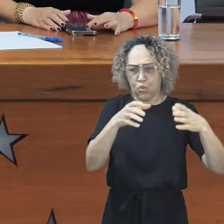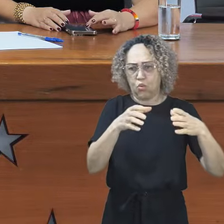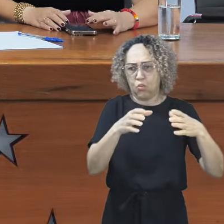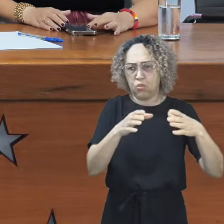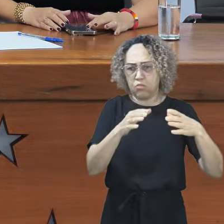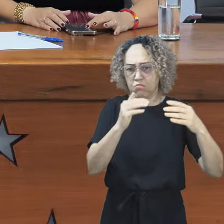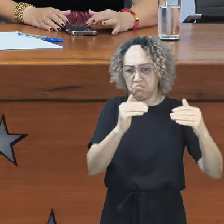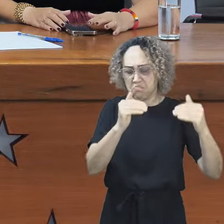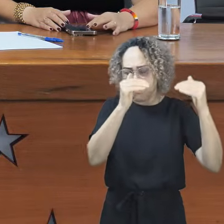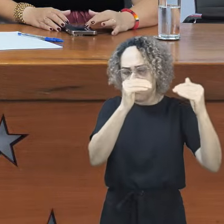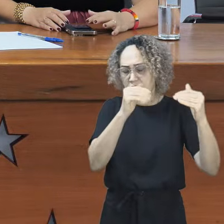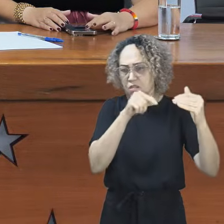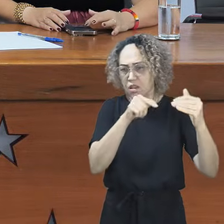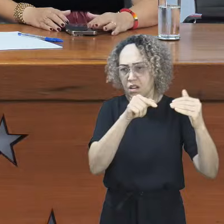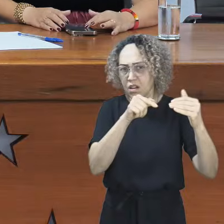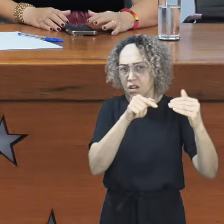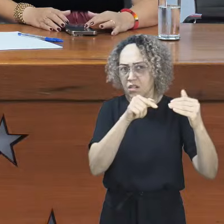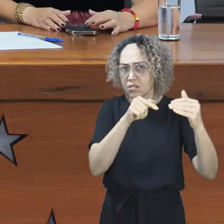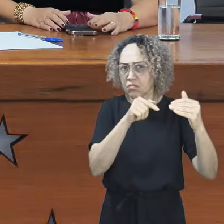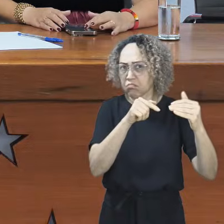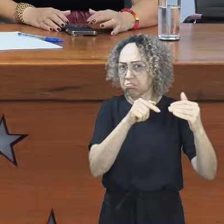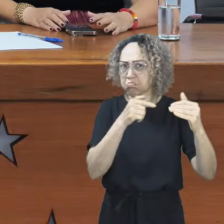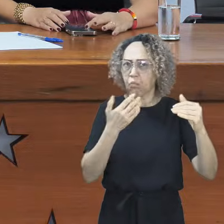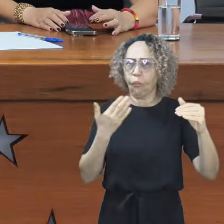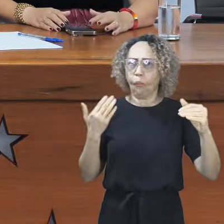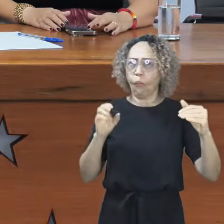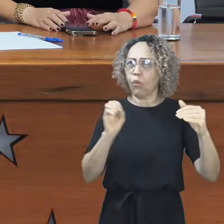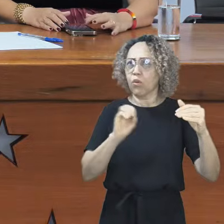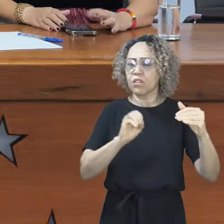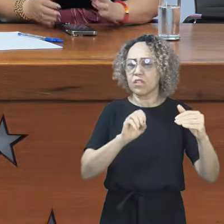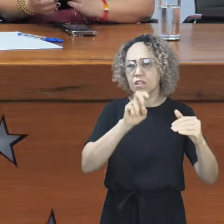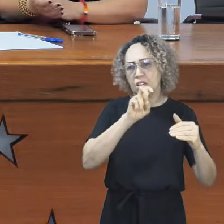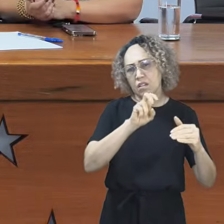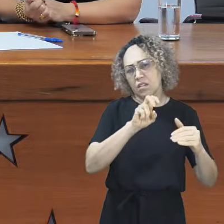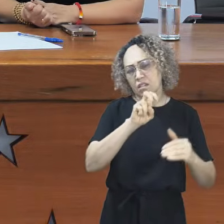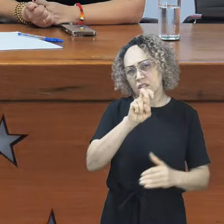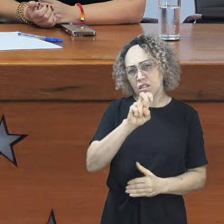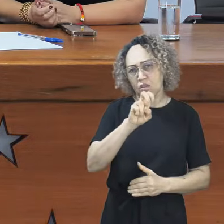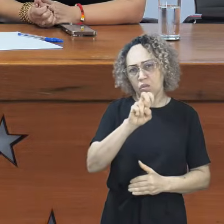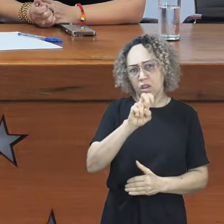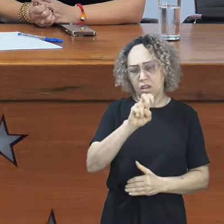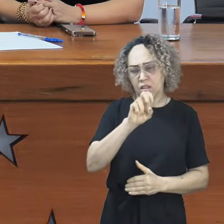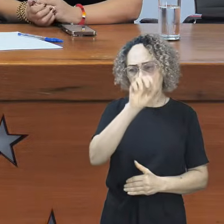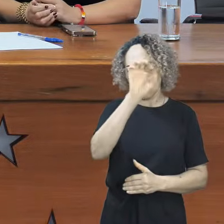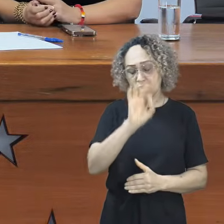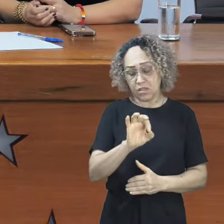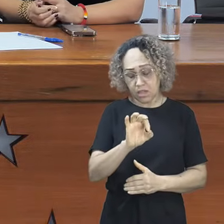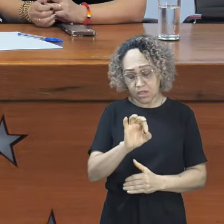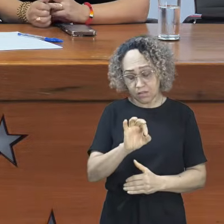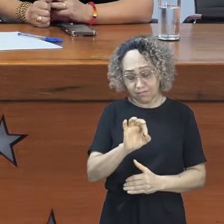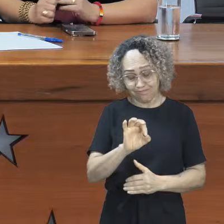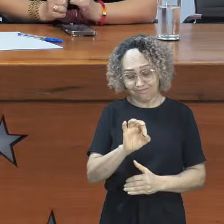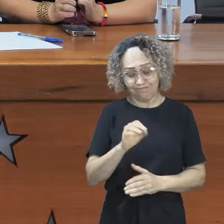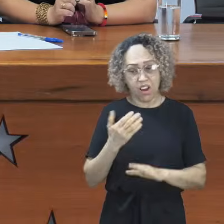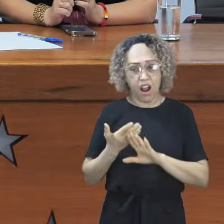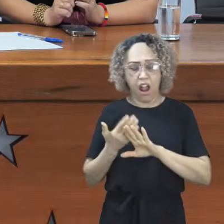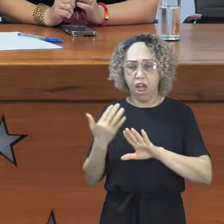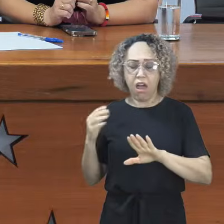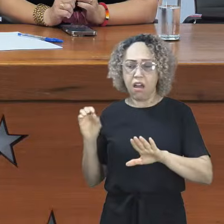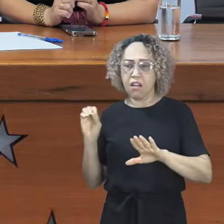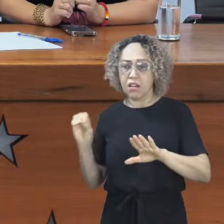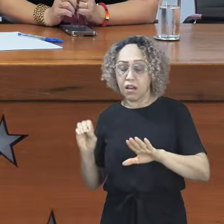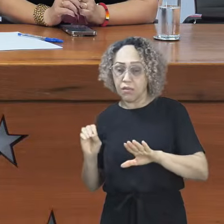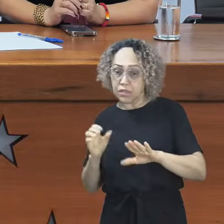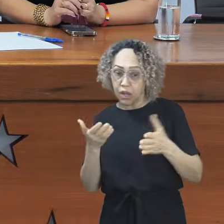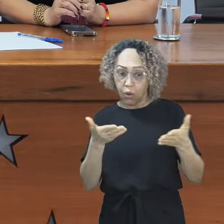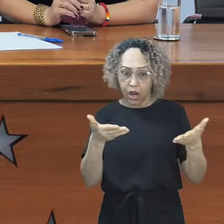votos. Dessa vez, nós atingimos 51% da CNB, o que vai dar uma